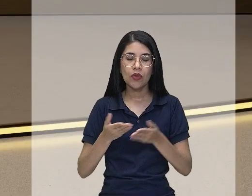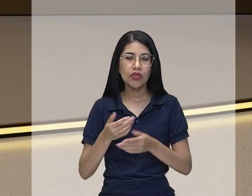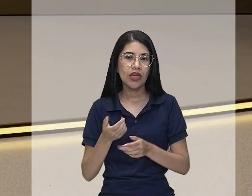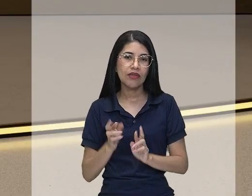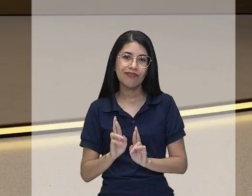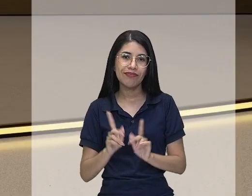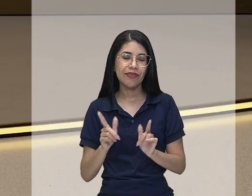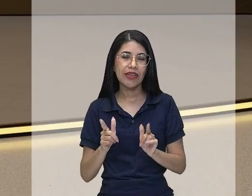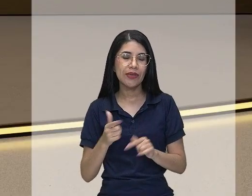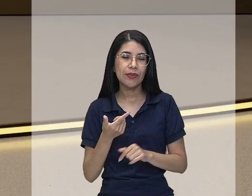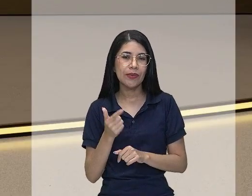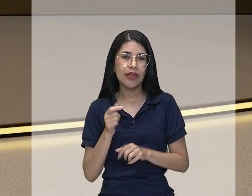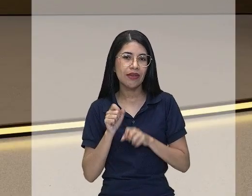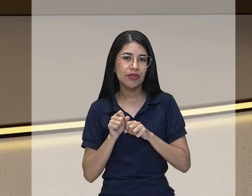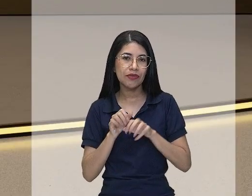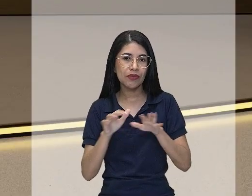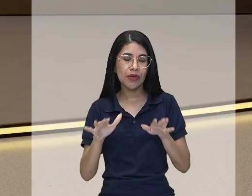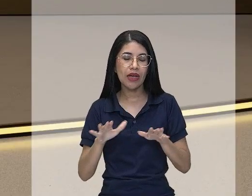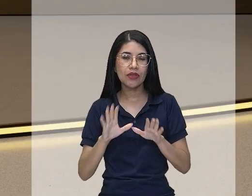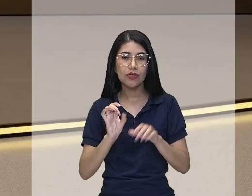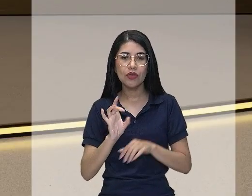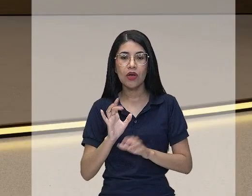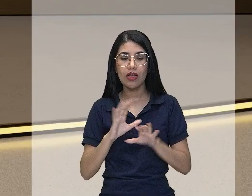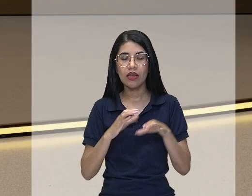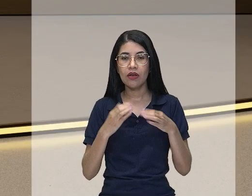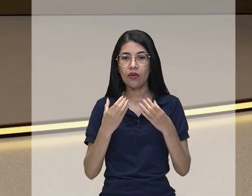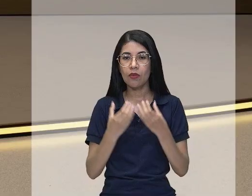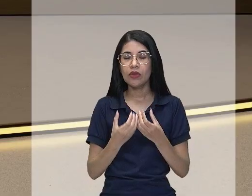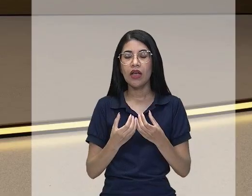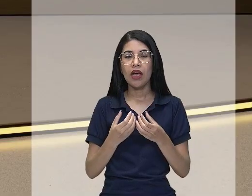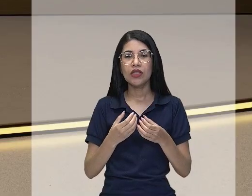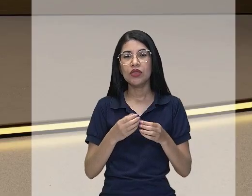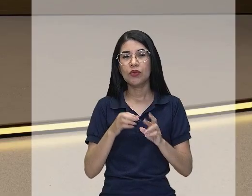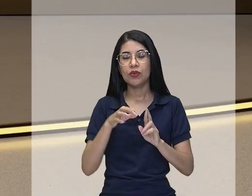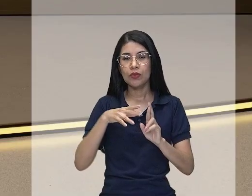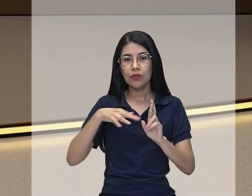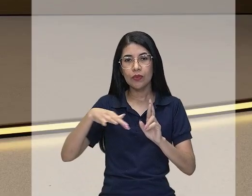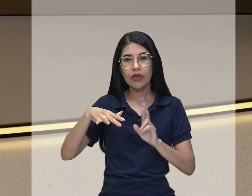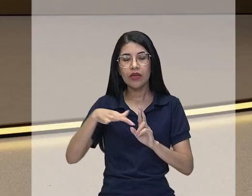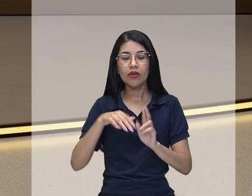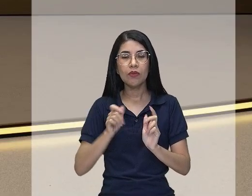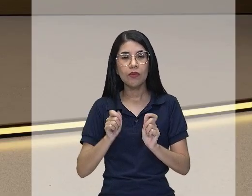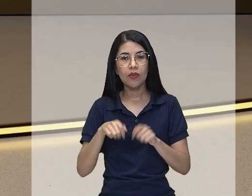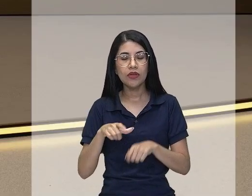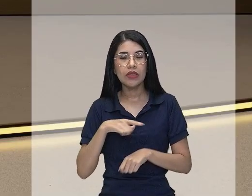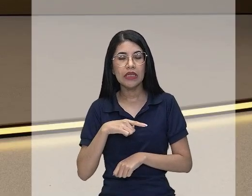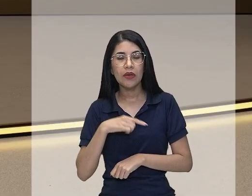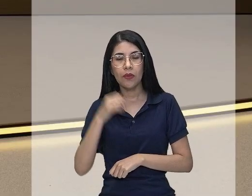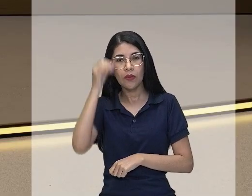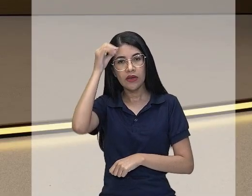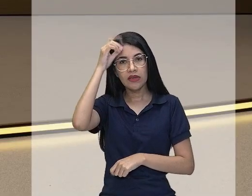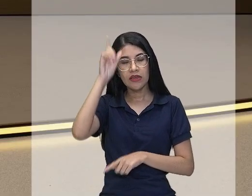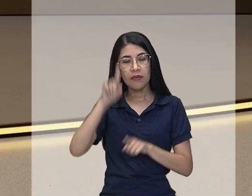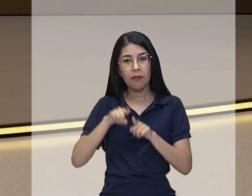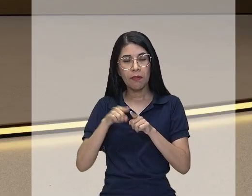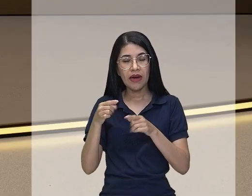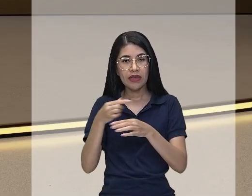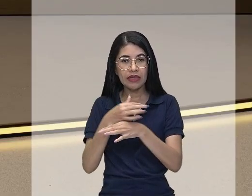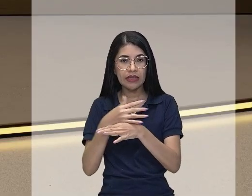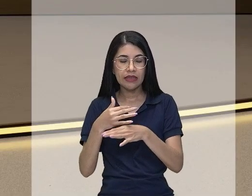muito disseminado, a não ser nas comunidades, né, mais ribeirinhas. Hoje, na cidade onde a gente